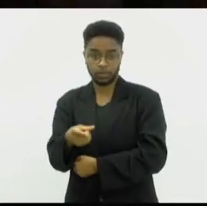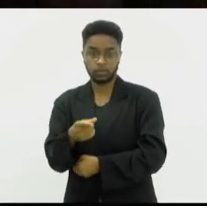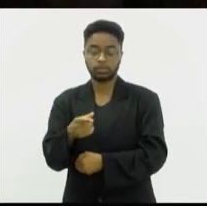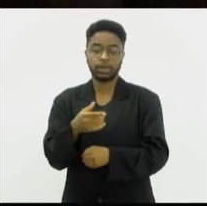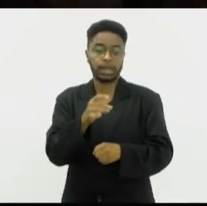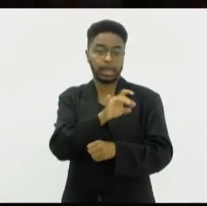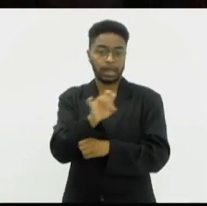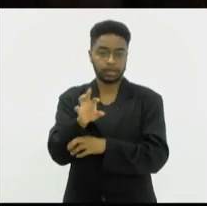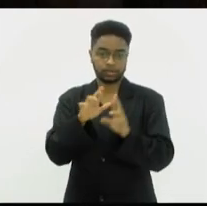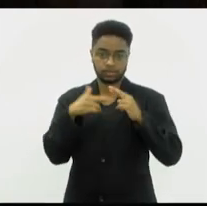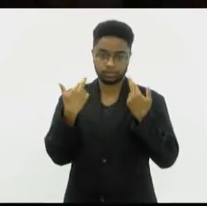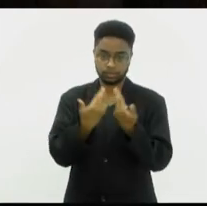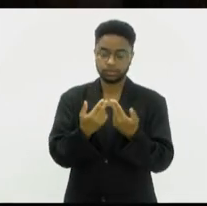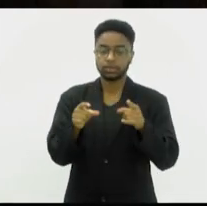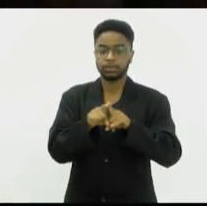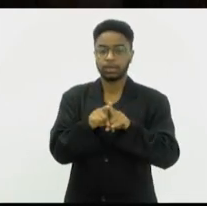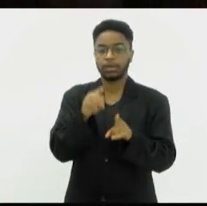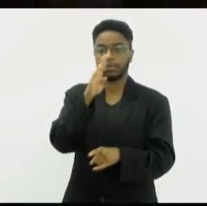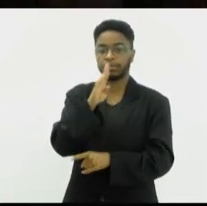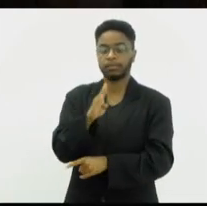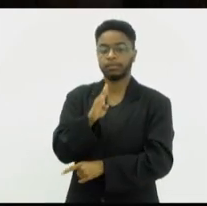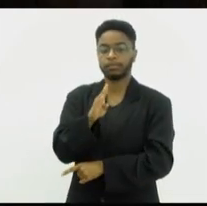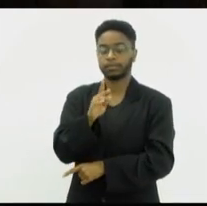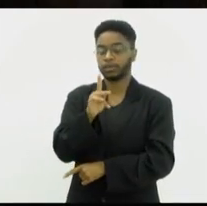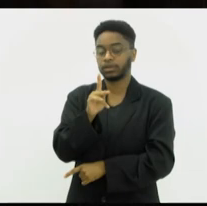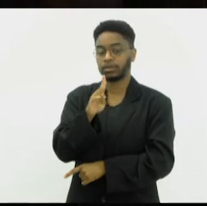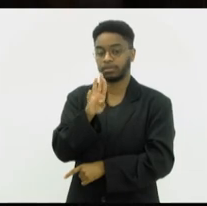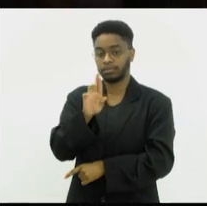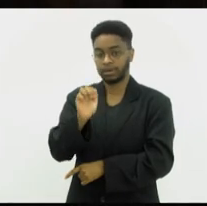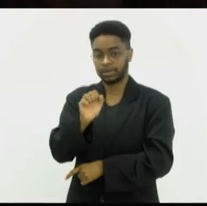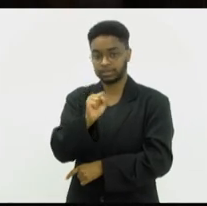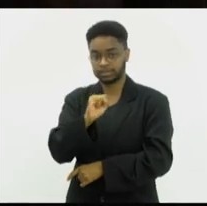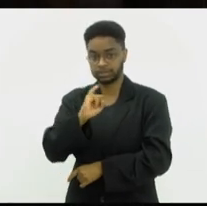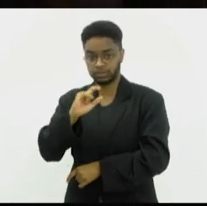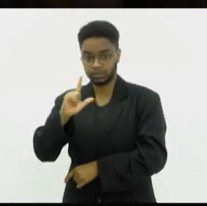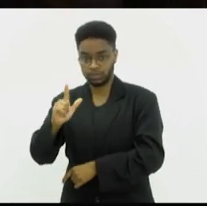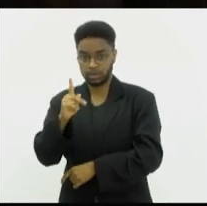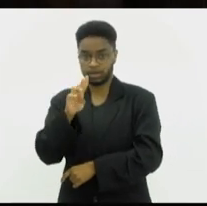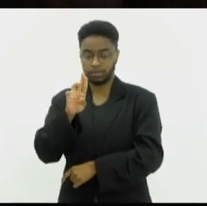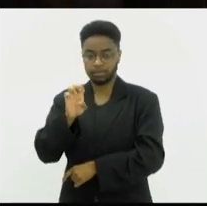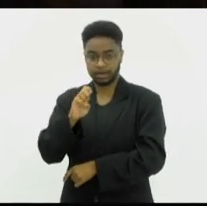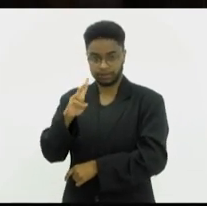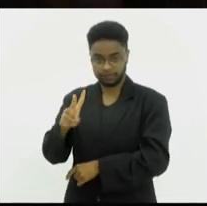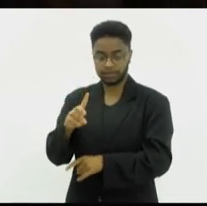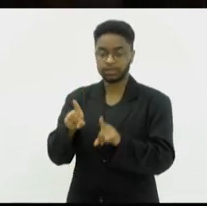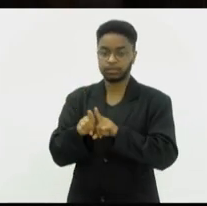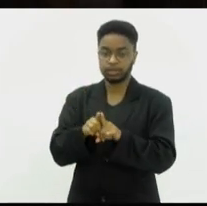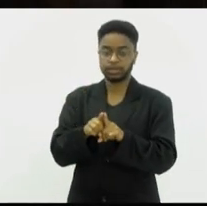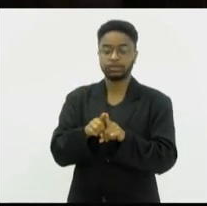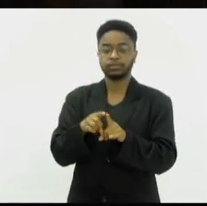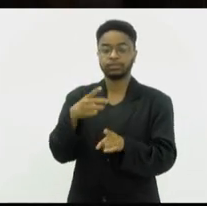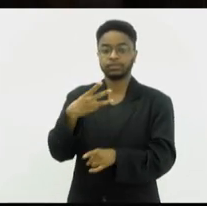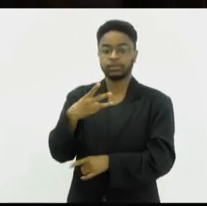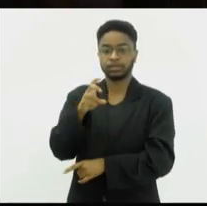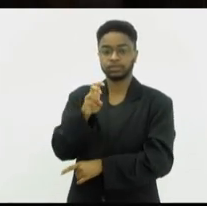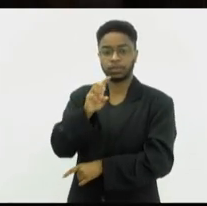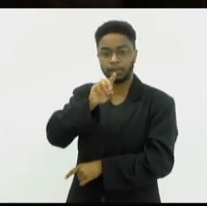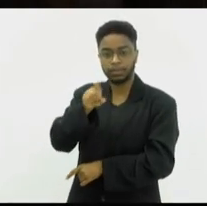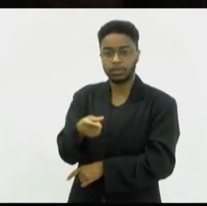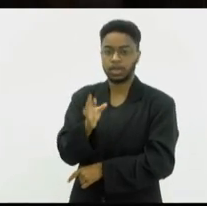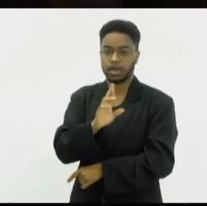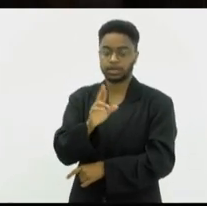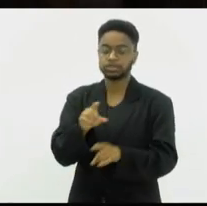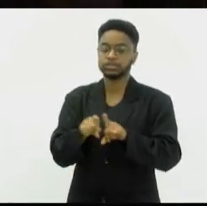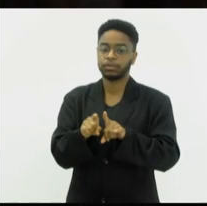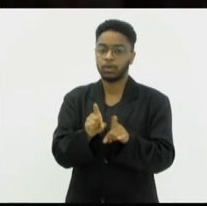Prev, R$ 35 mil por uma reunião, um comparecimento como conselheira, e de uma tal de